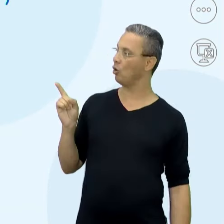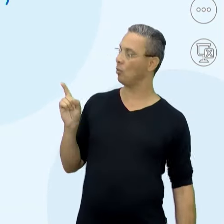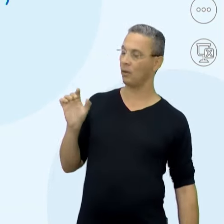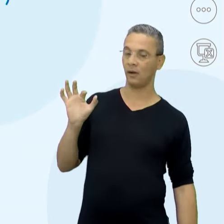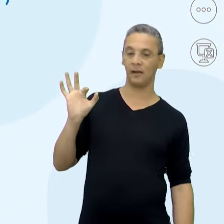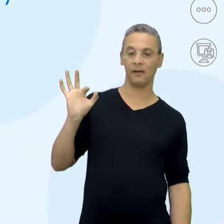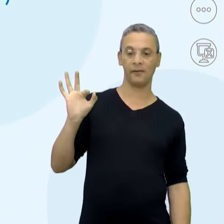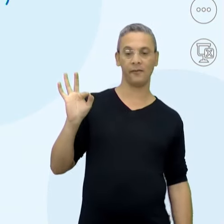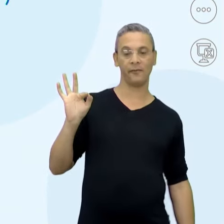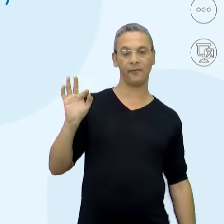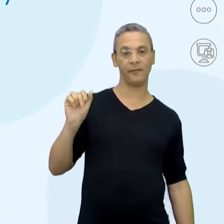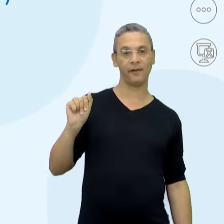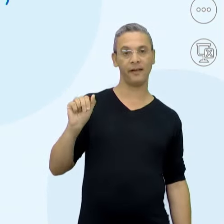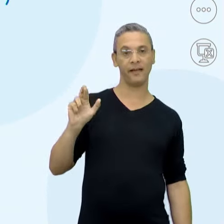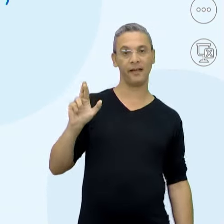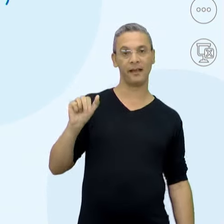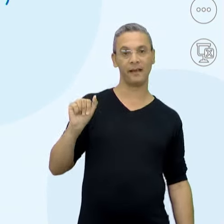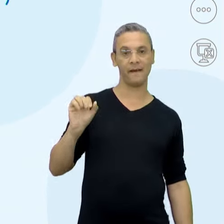farad.